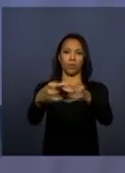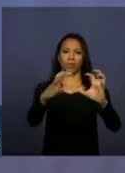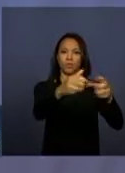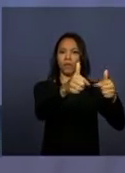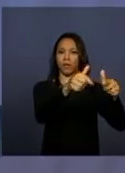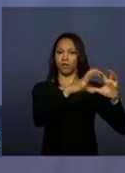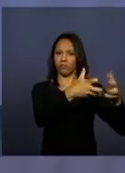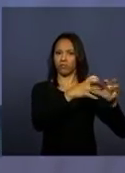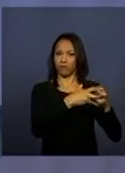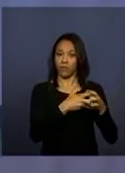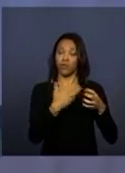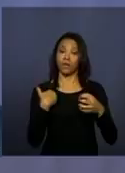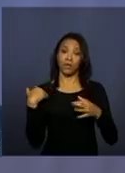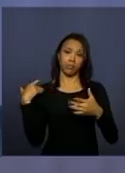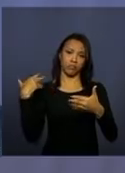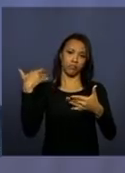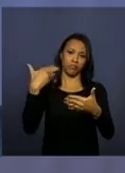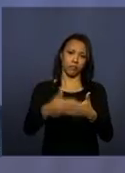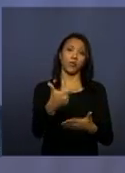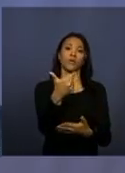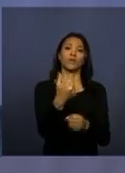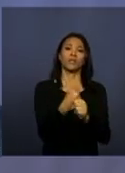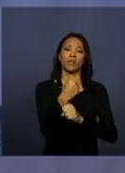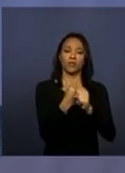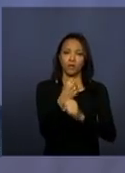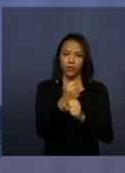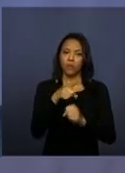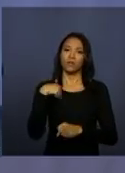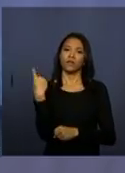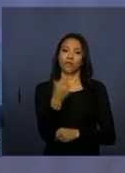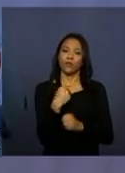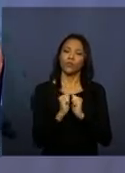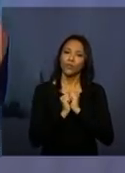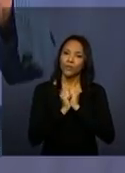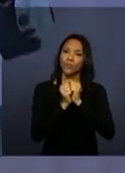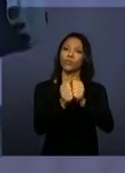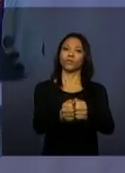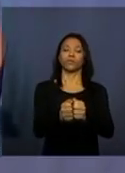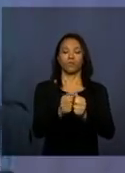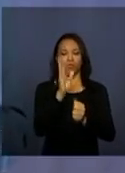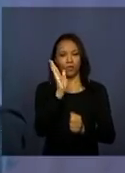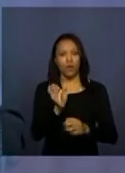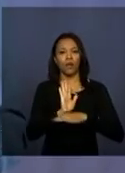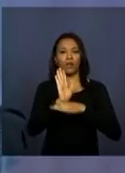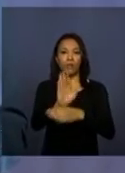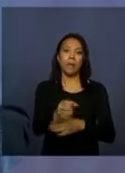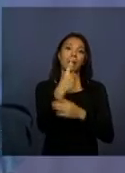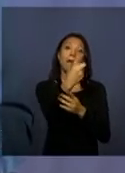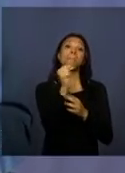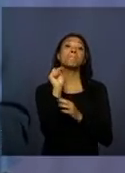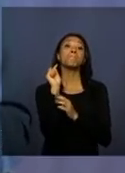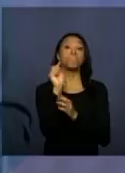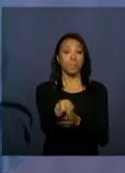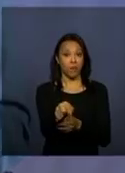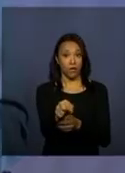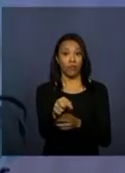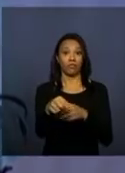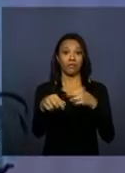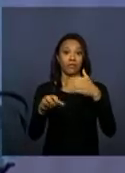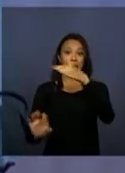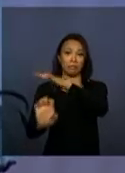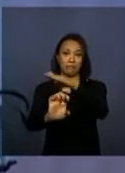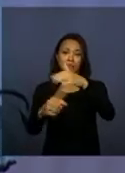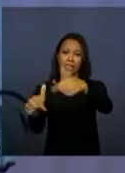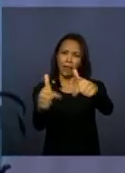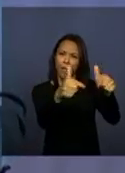anos que nós estamos juntos, nós beneficiamos 1.000 empreendimentos e